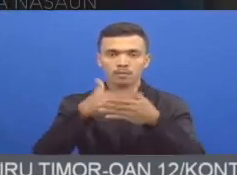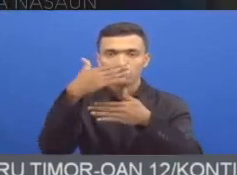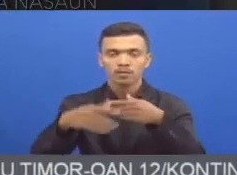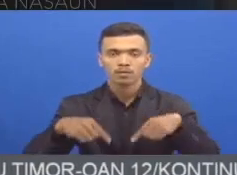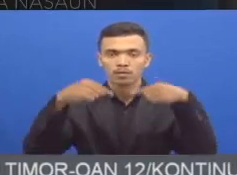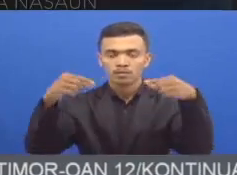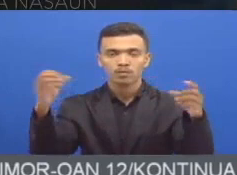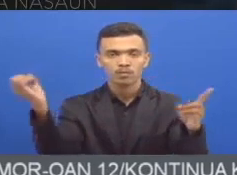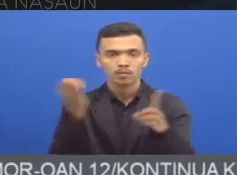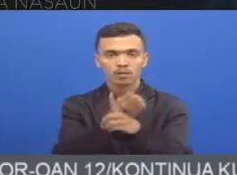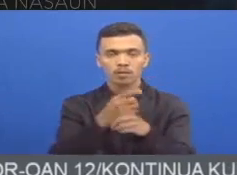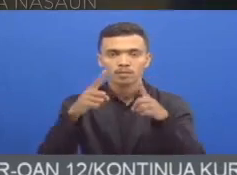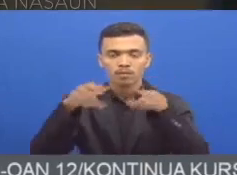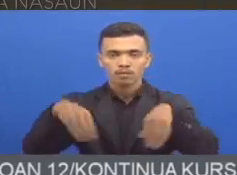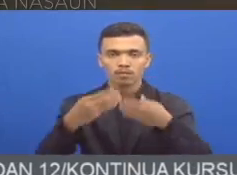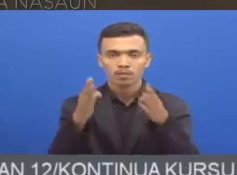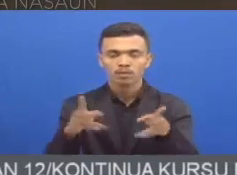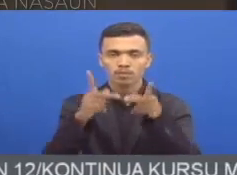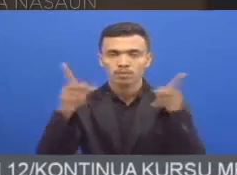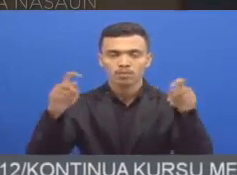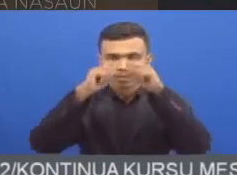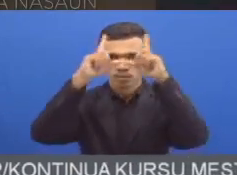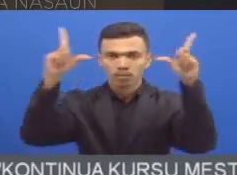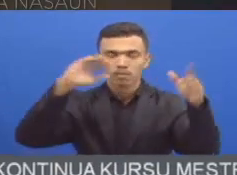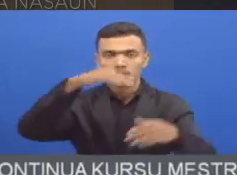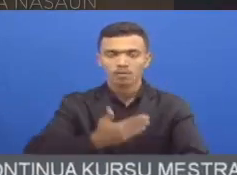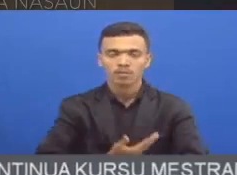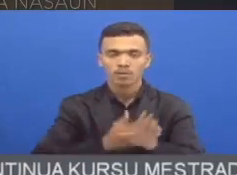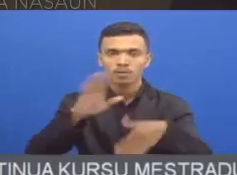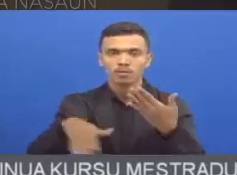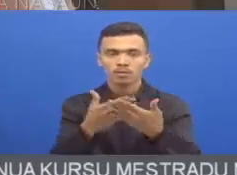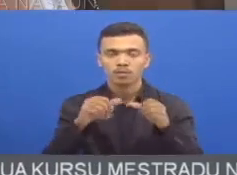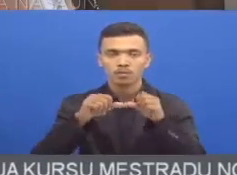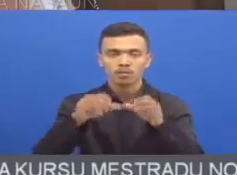oportunidade para funcionário público no Timor-Leste, onde continua estudo e Japão.